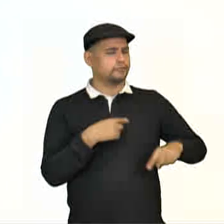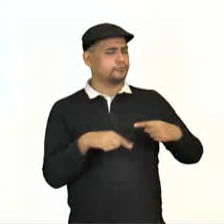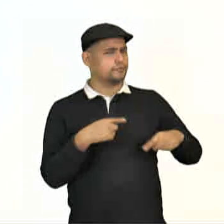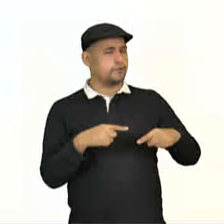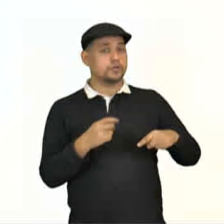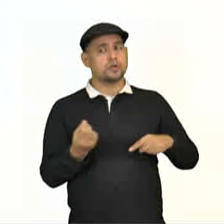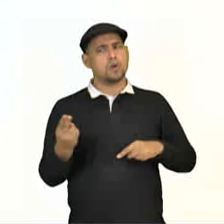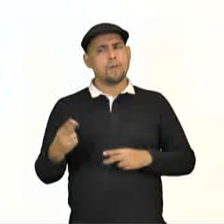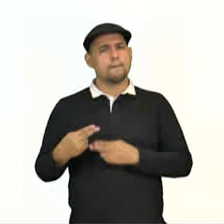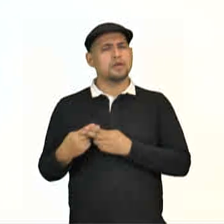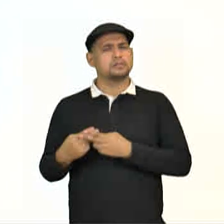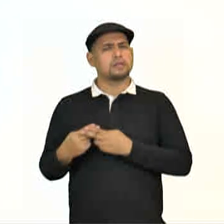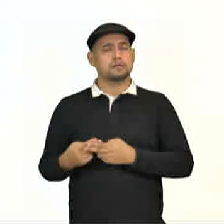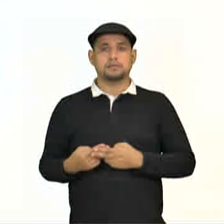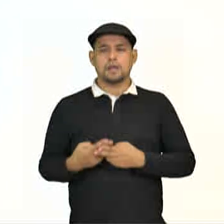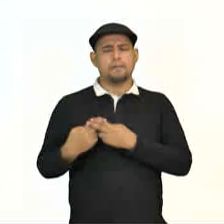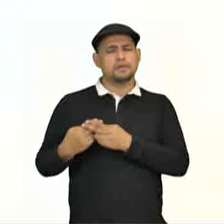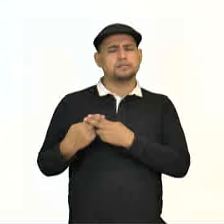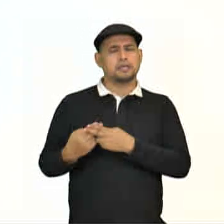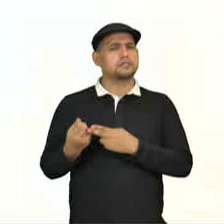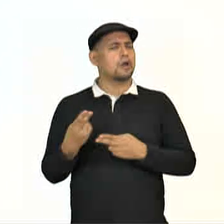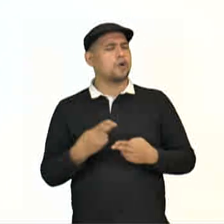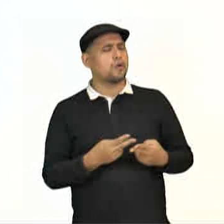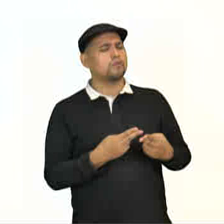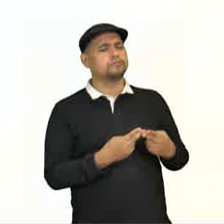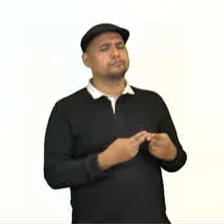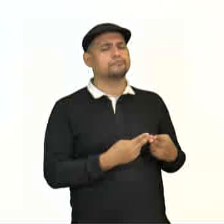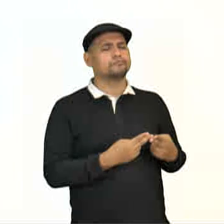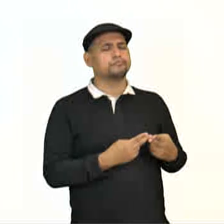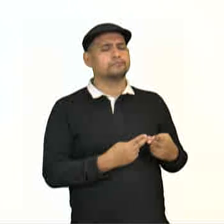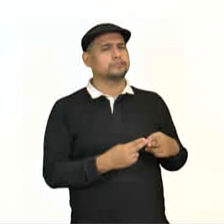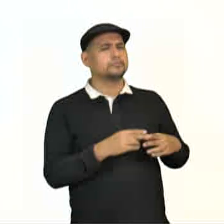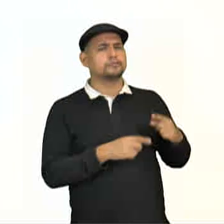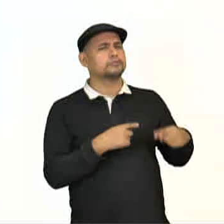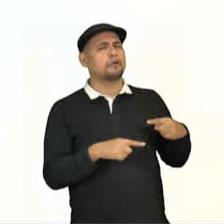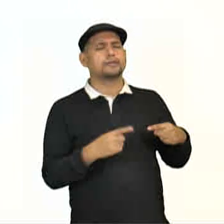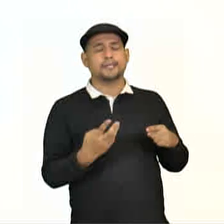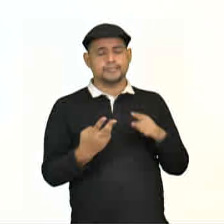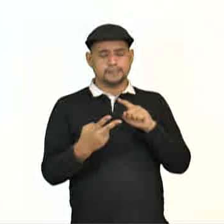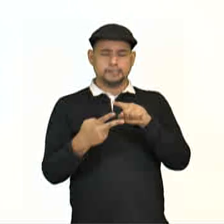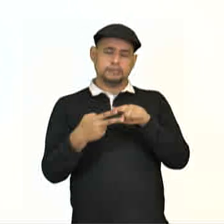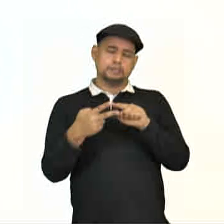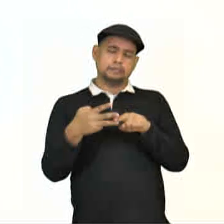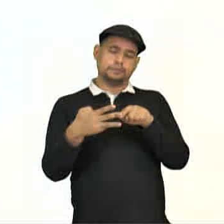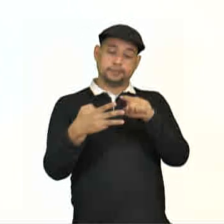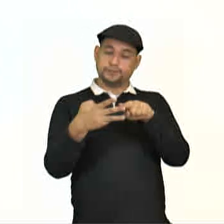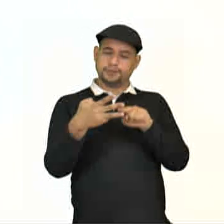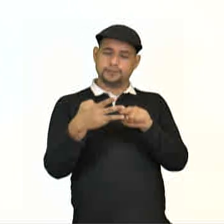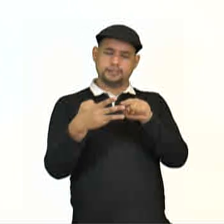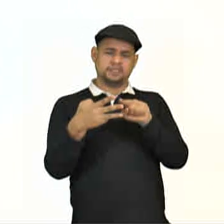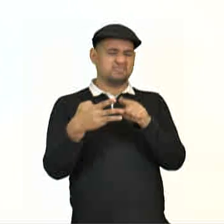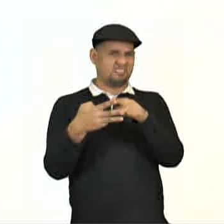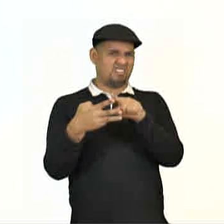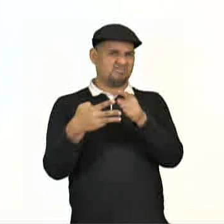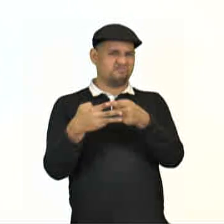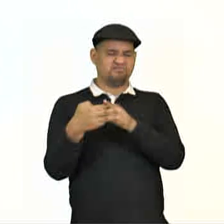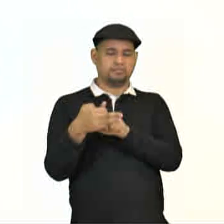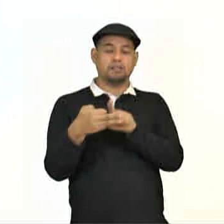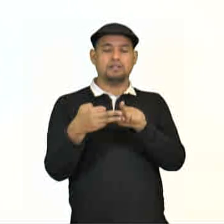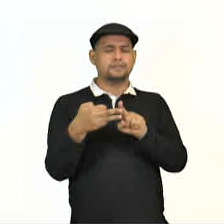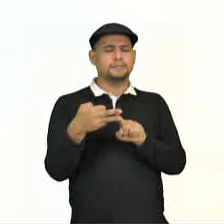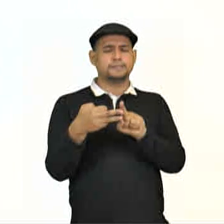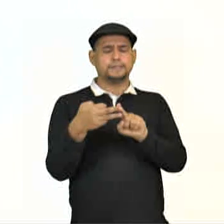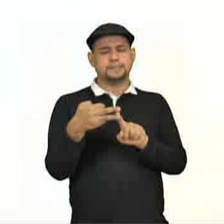ou paciência? Paciência ou discórdia? Estava quase decidido por discórdia, que das